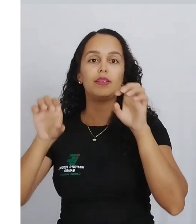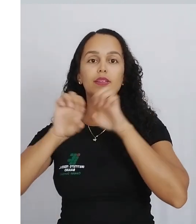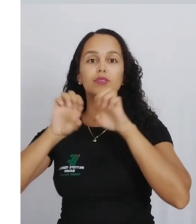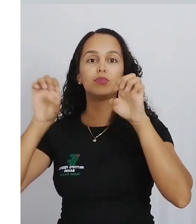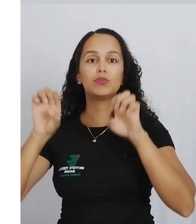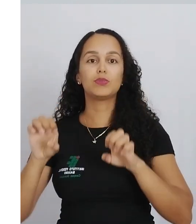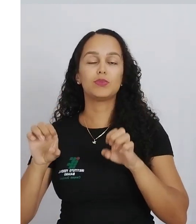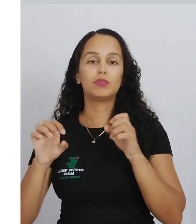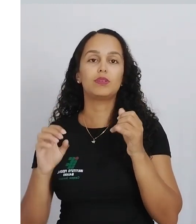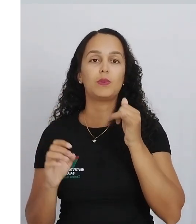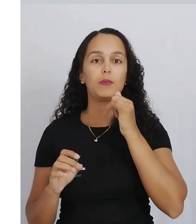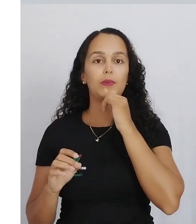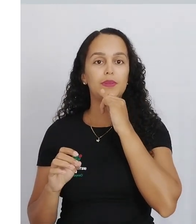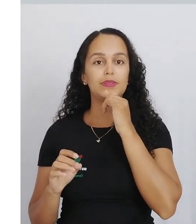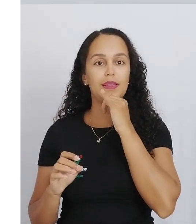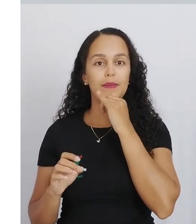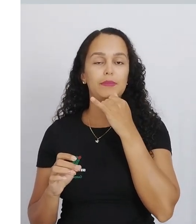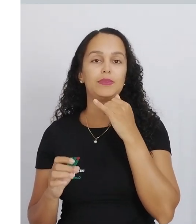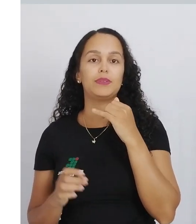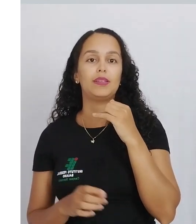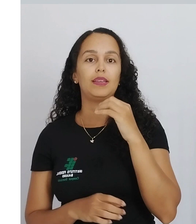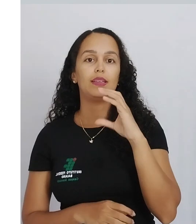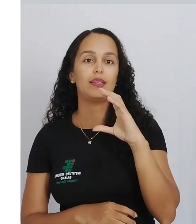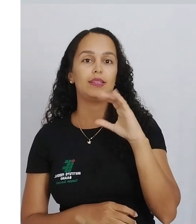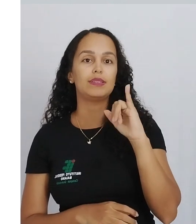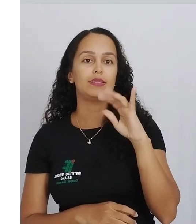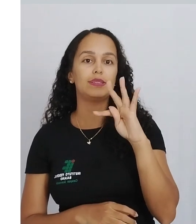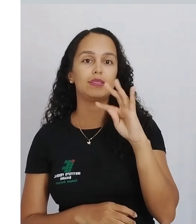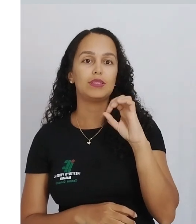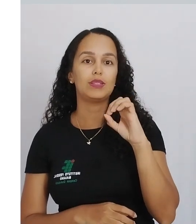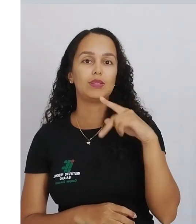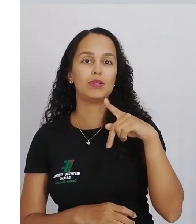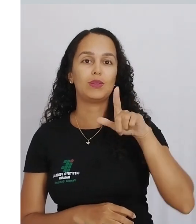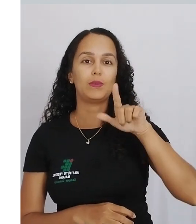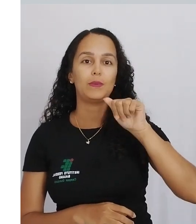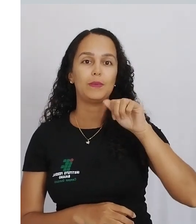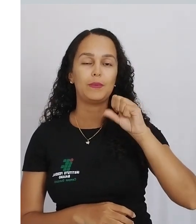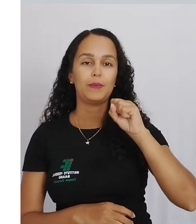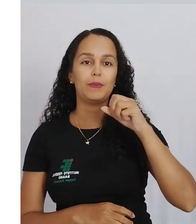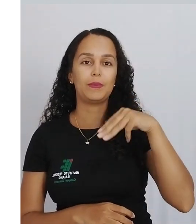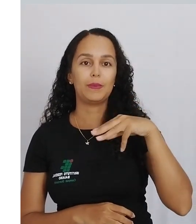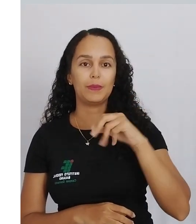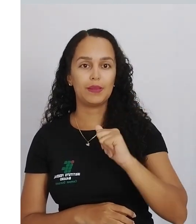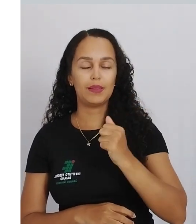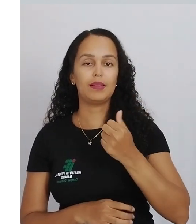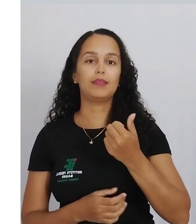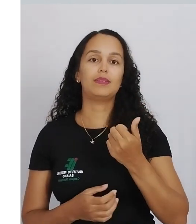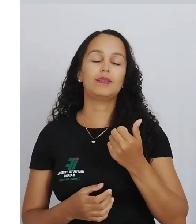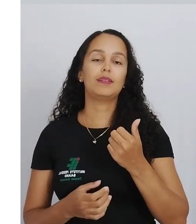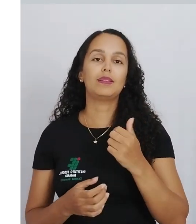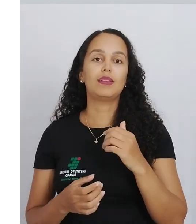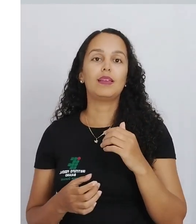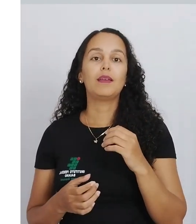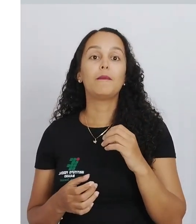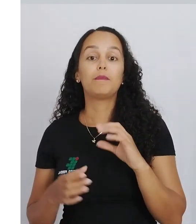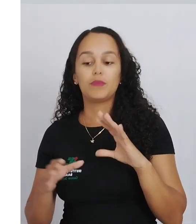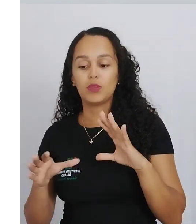estruturas como o citoplasma, material genético, vão se agrupar para formar a célula, por